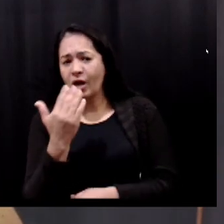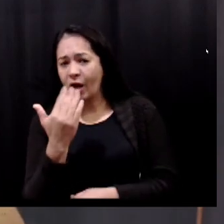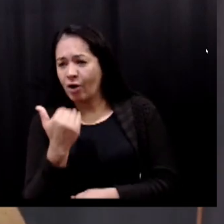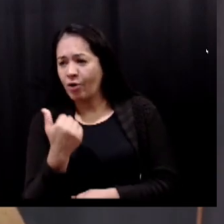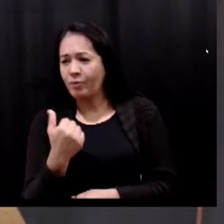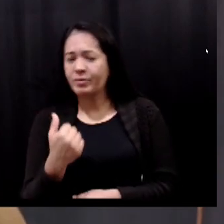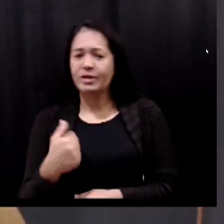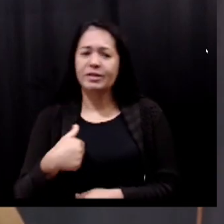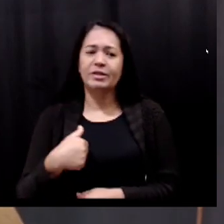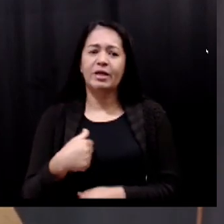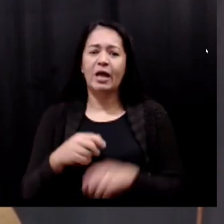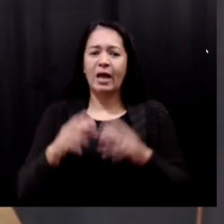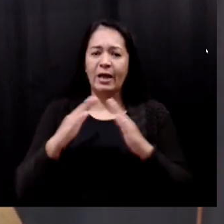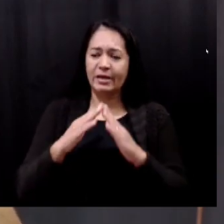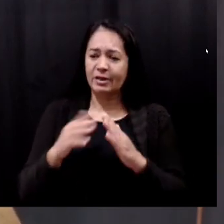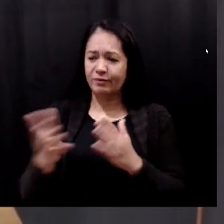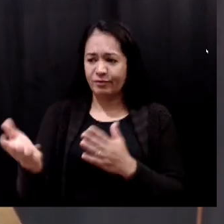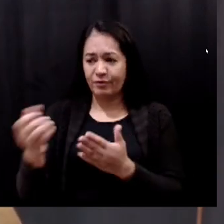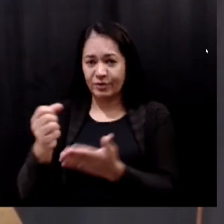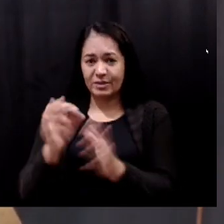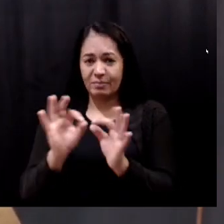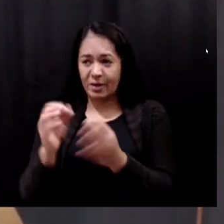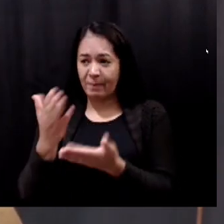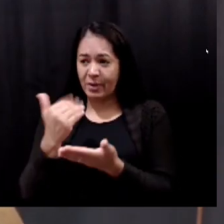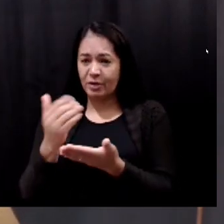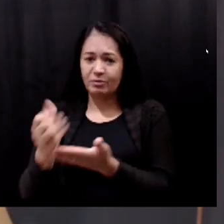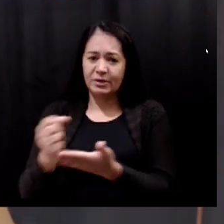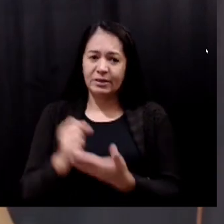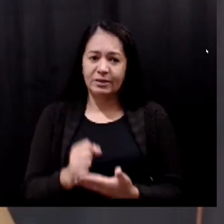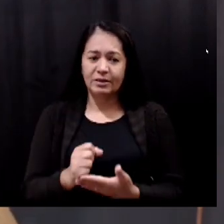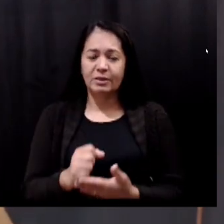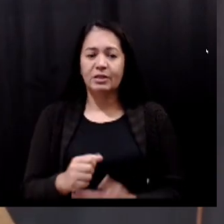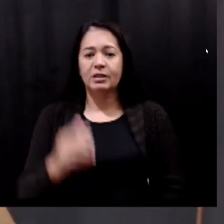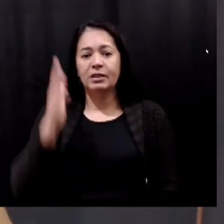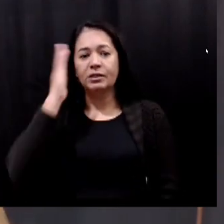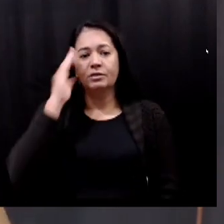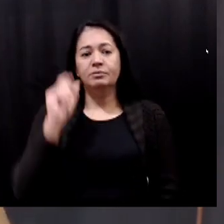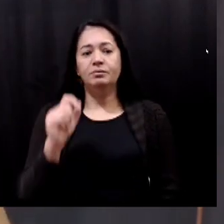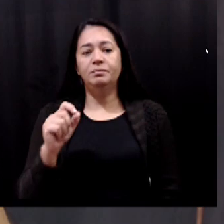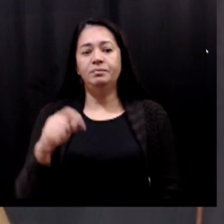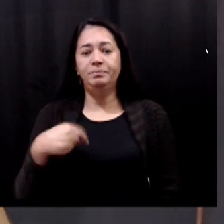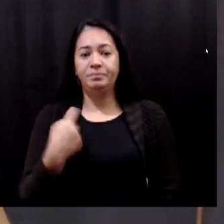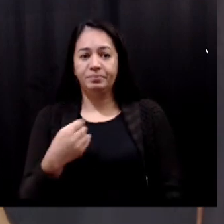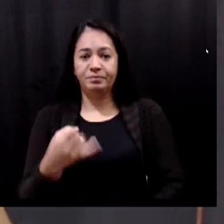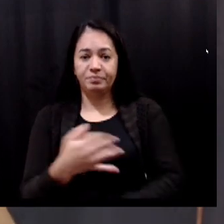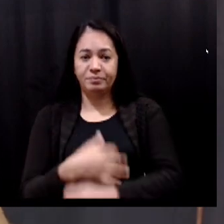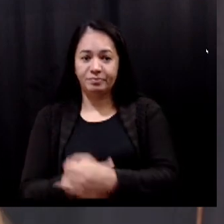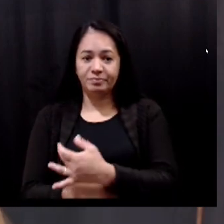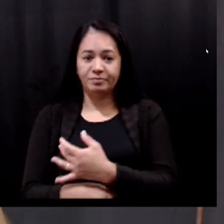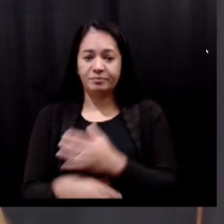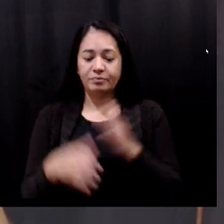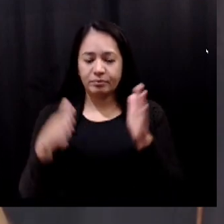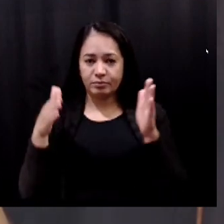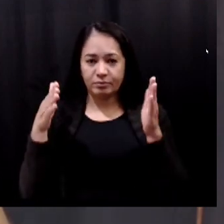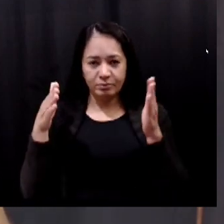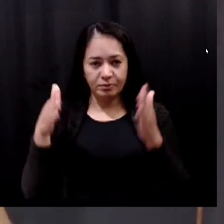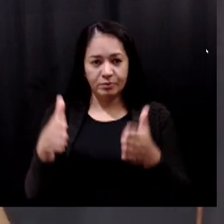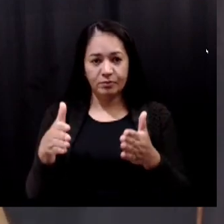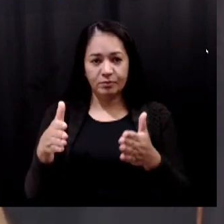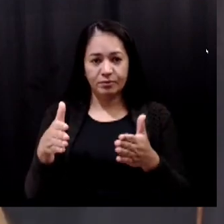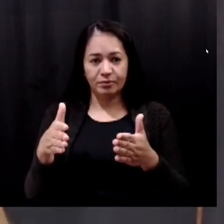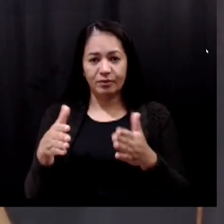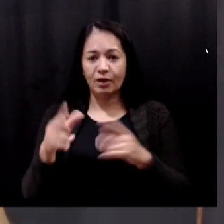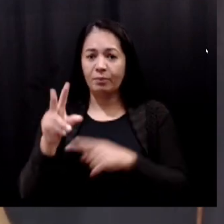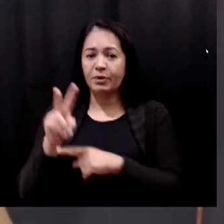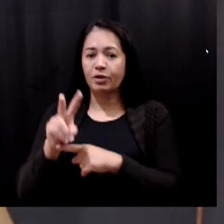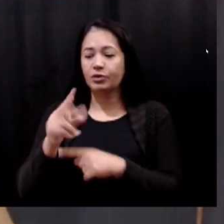casa. E eu sei que é desgastante, pensando que a nossa carga emocional já está toda voltada para os cuidados da outra pessoa,